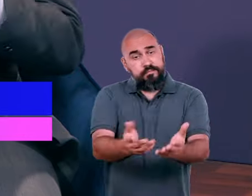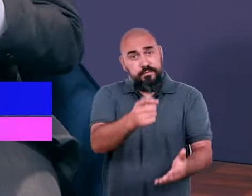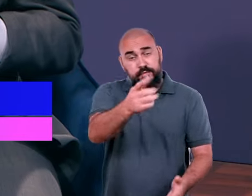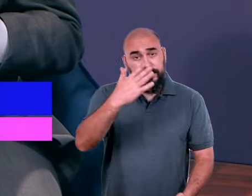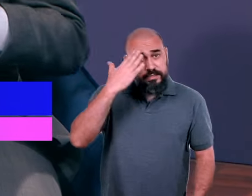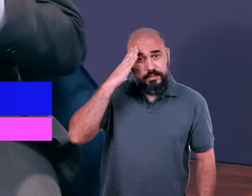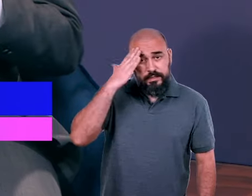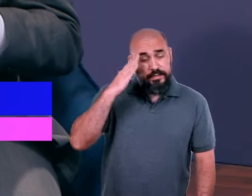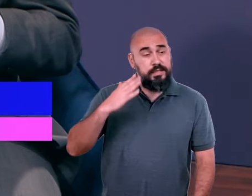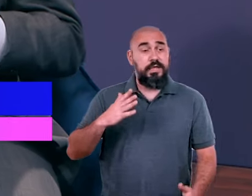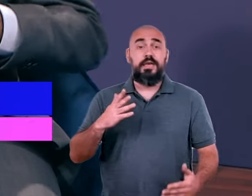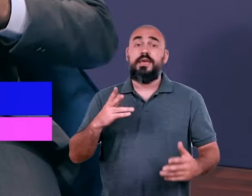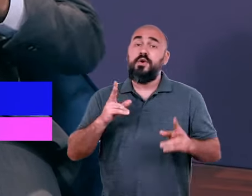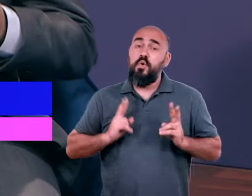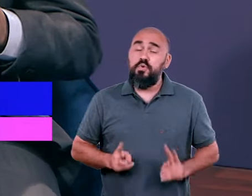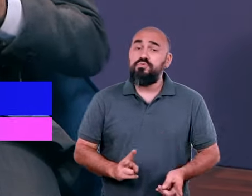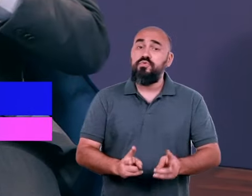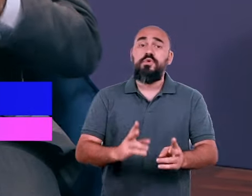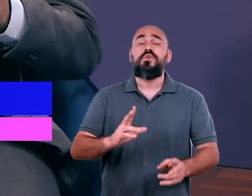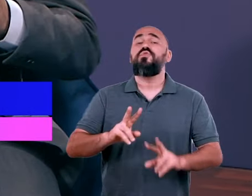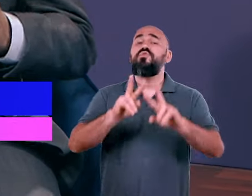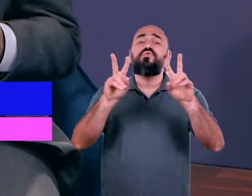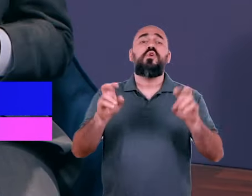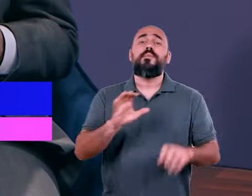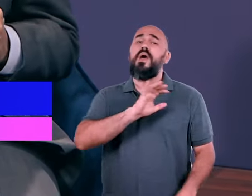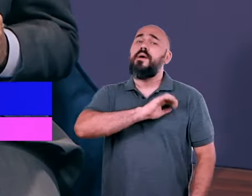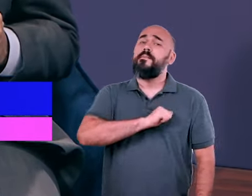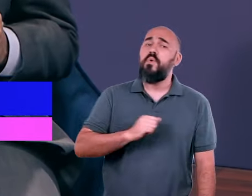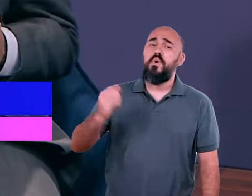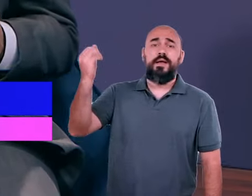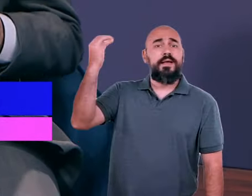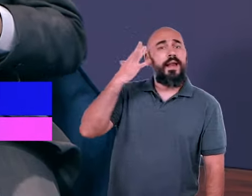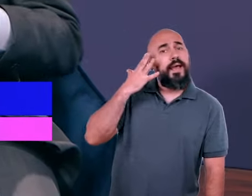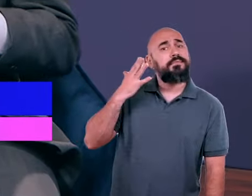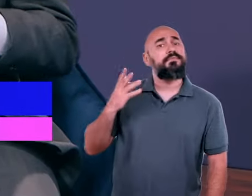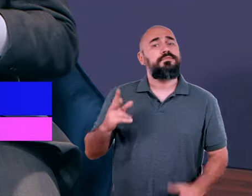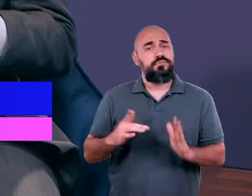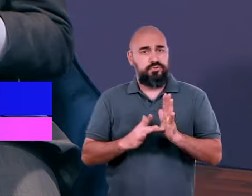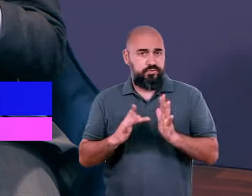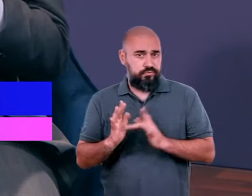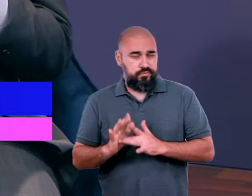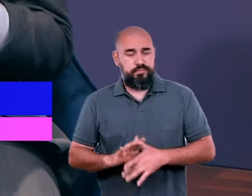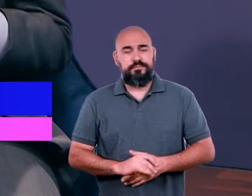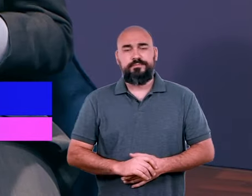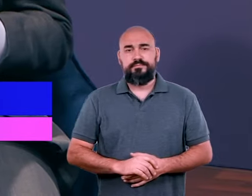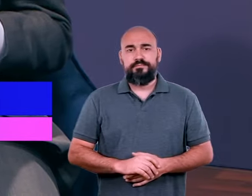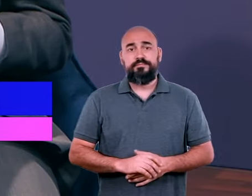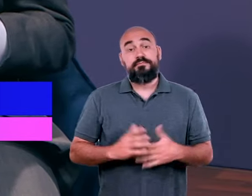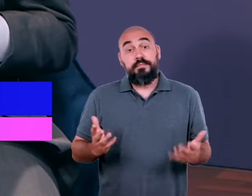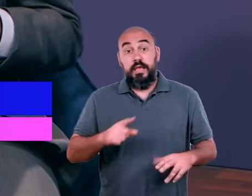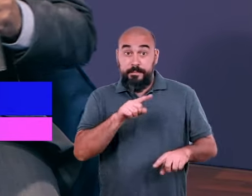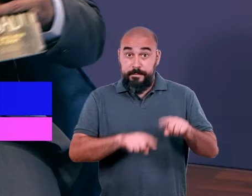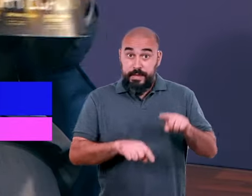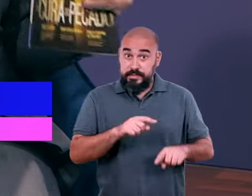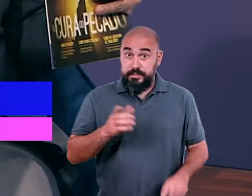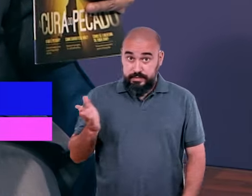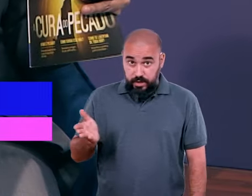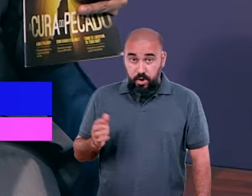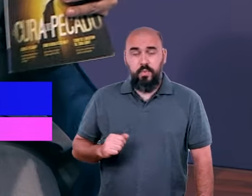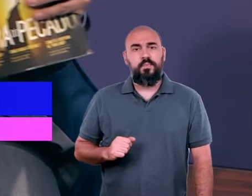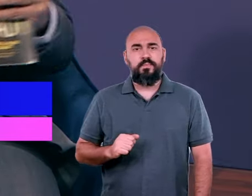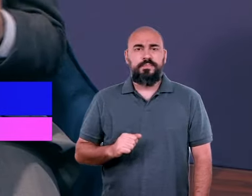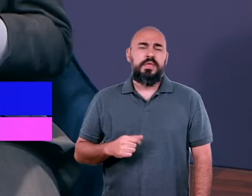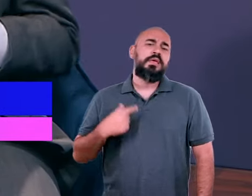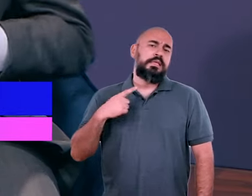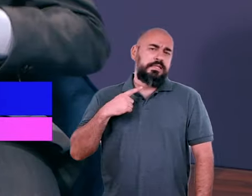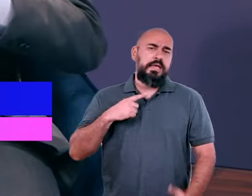continue entendendo e compreendendo mais do amor e da graça do Senhor Jesus. Esse material aqui é um material que